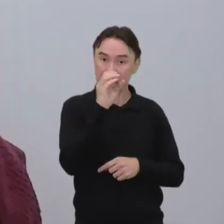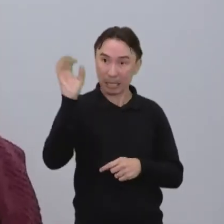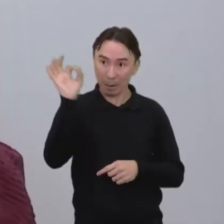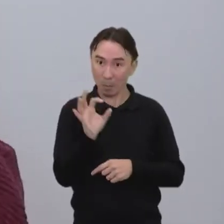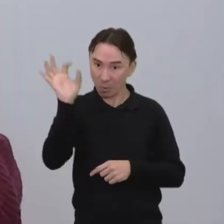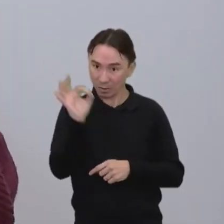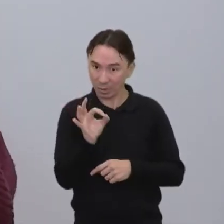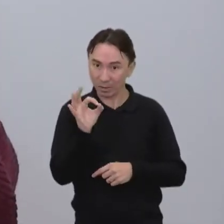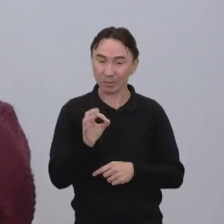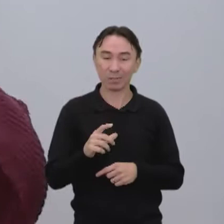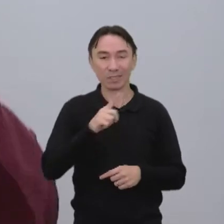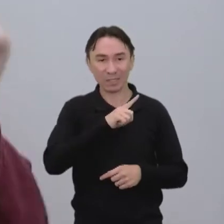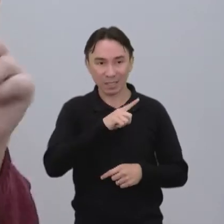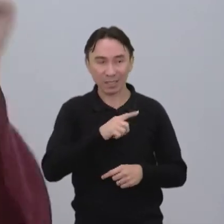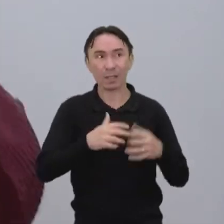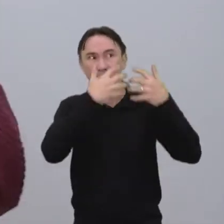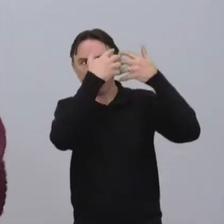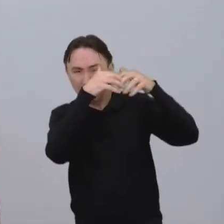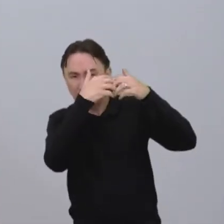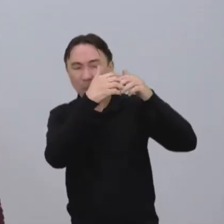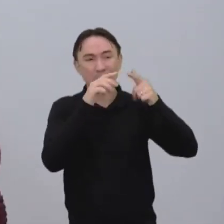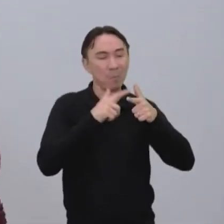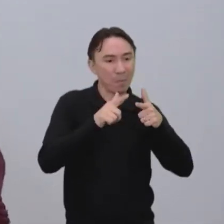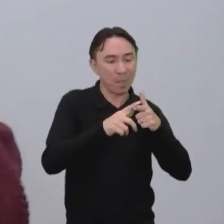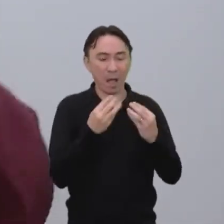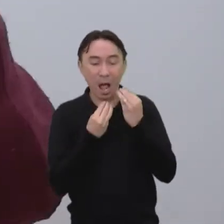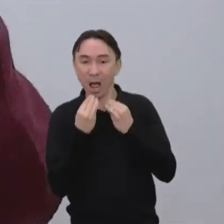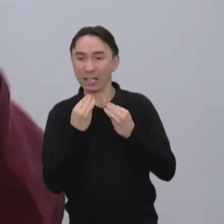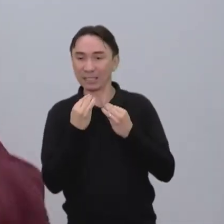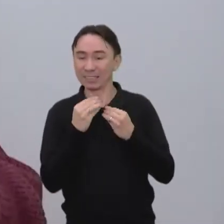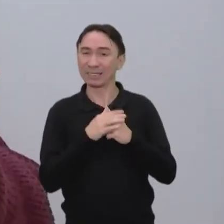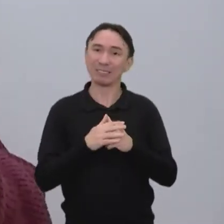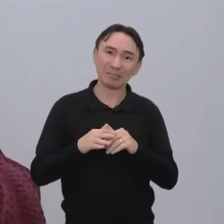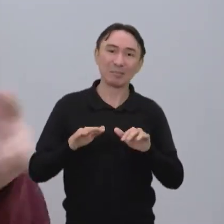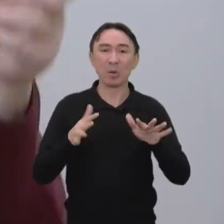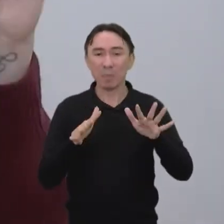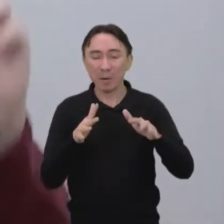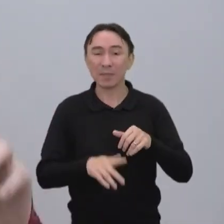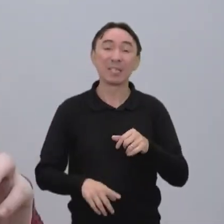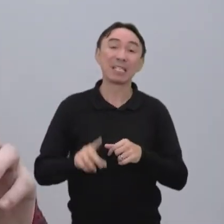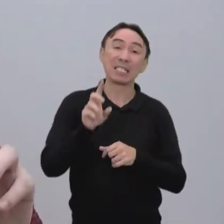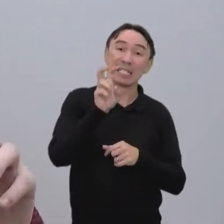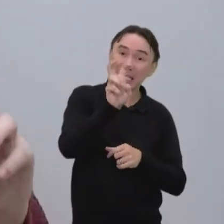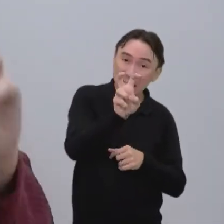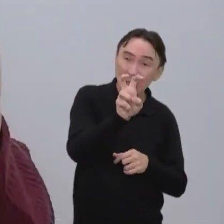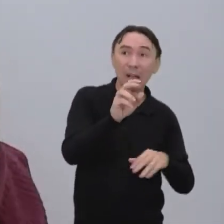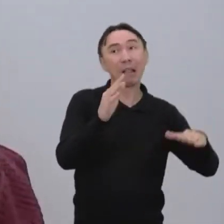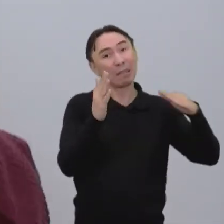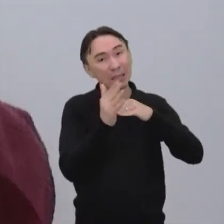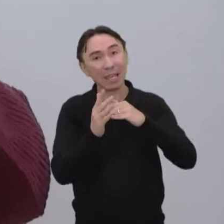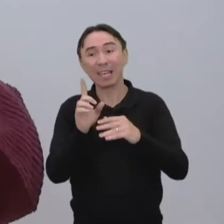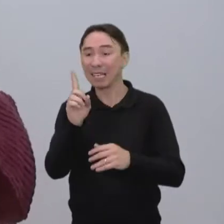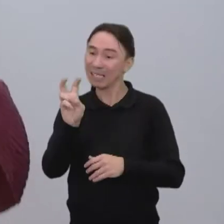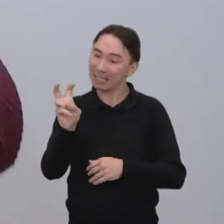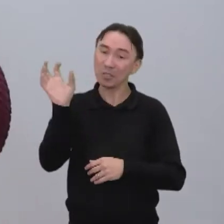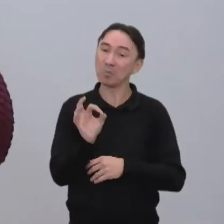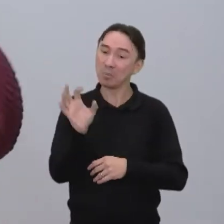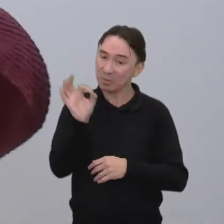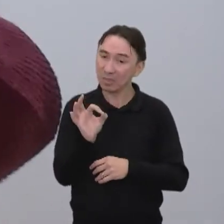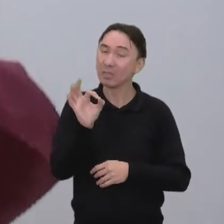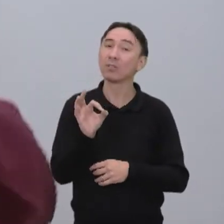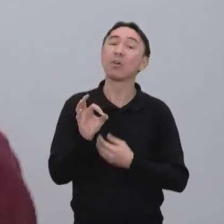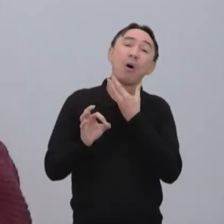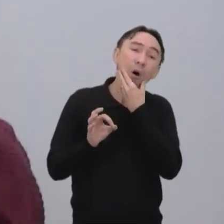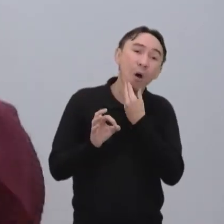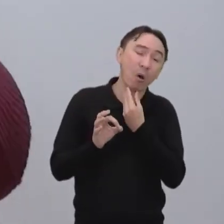transtorno alimentar, a gente sabe que entre 5 a 15% dessa população é homem. Então, é uma